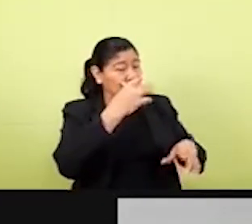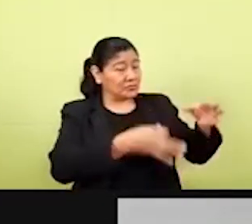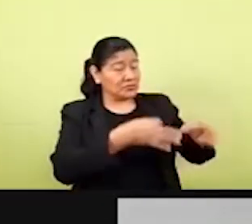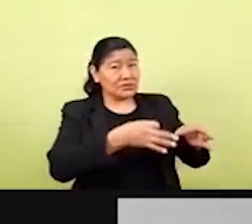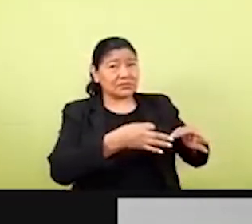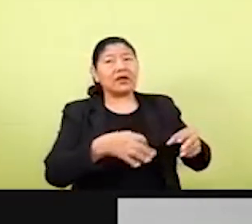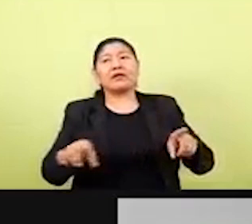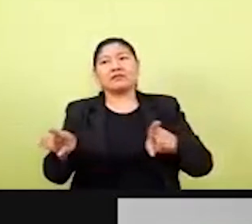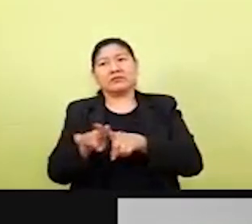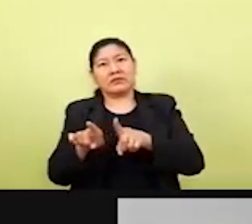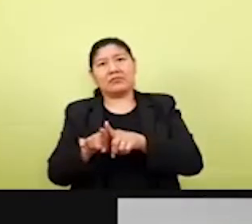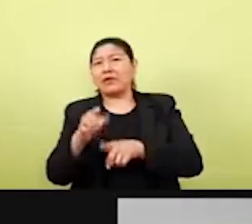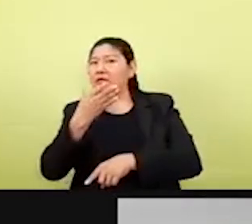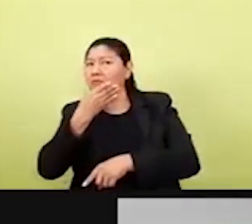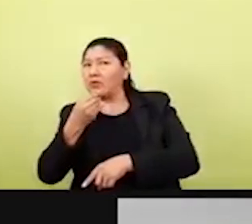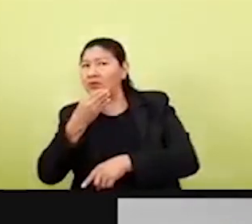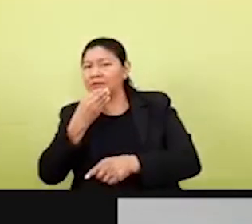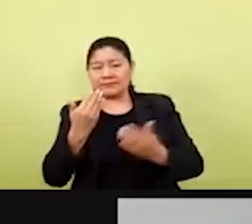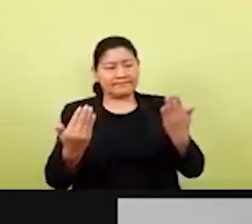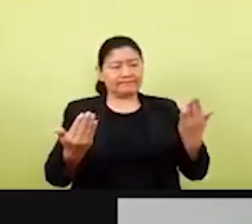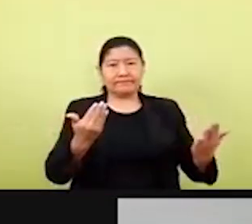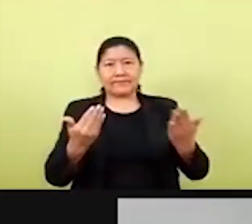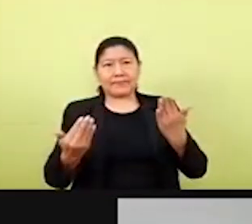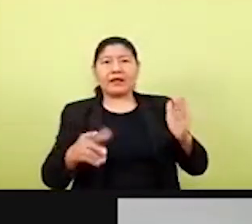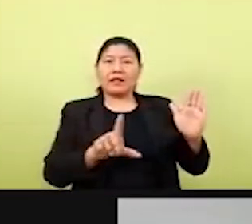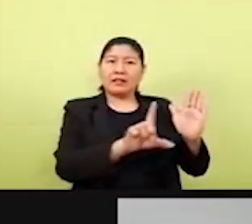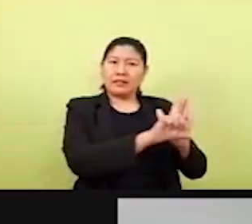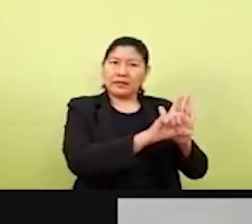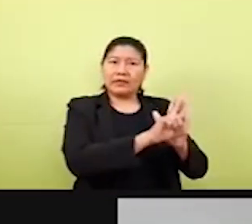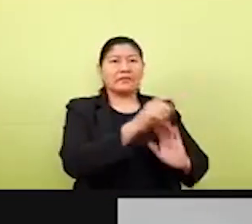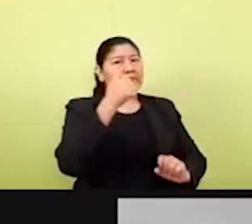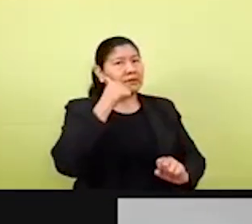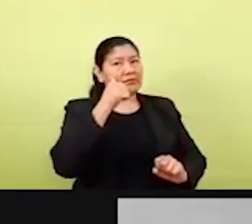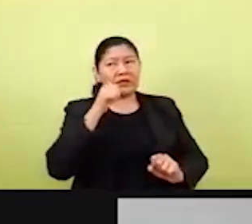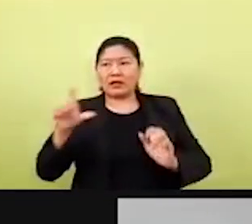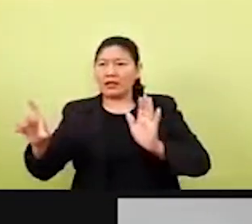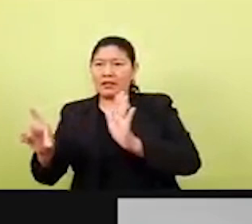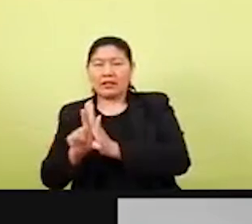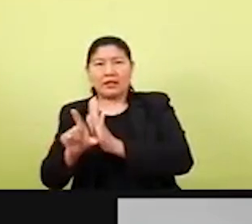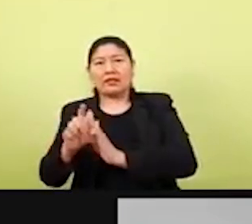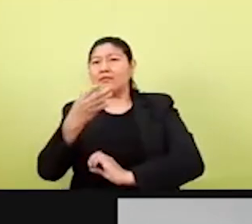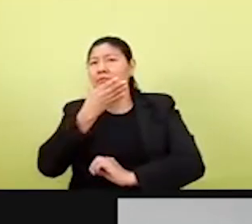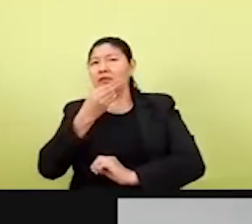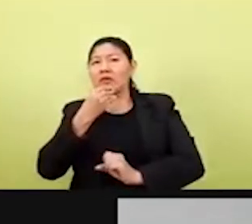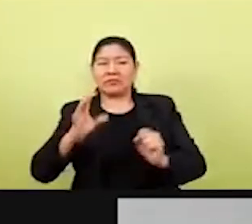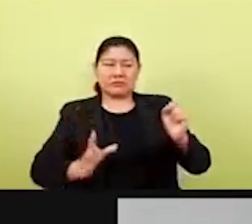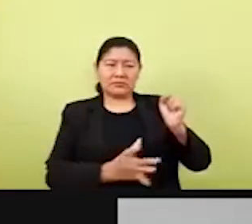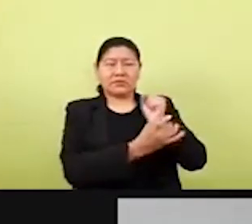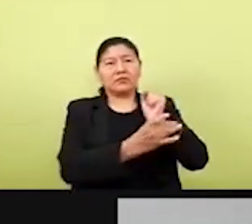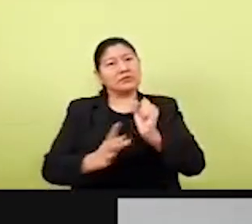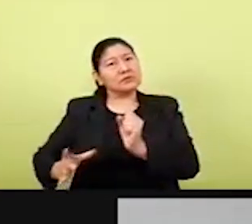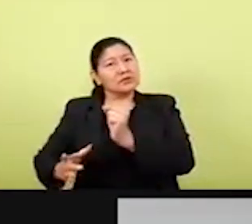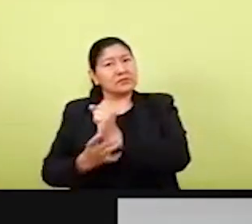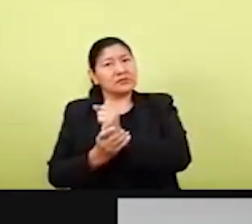gente debate muito sobre isso, né? E que talvez não seja o nosso papel fazer esse debate.